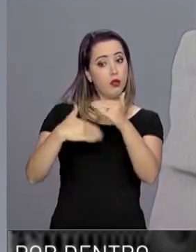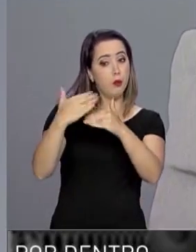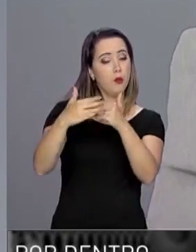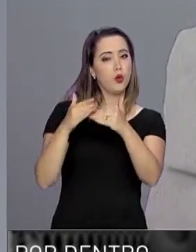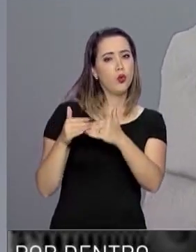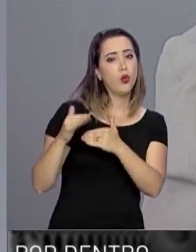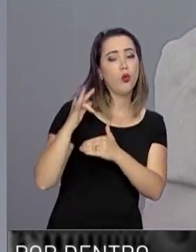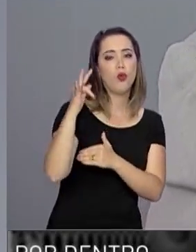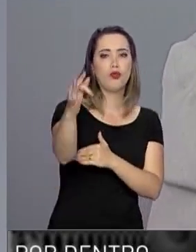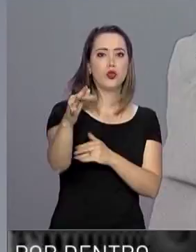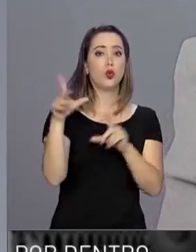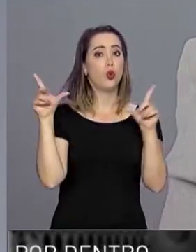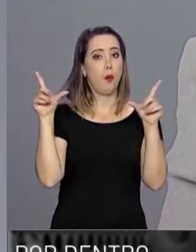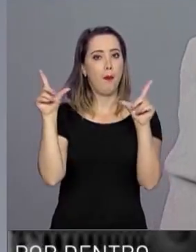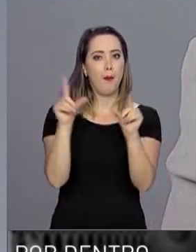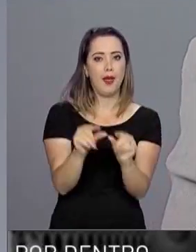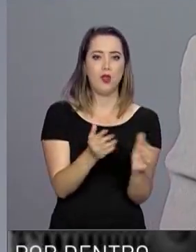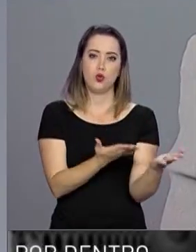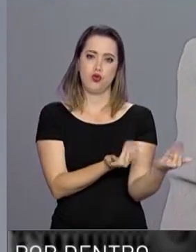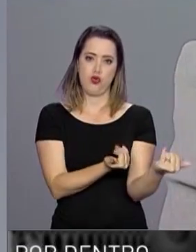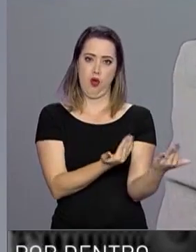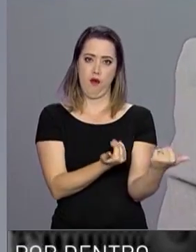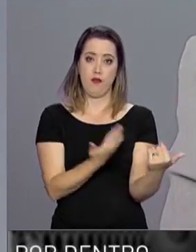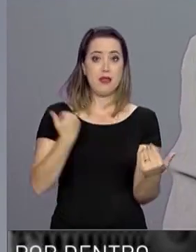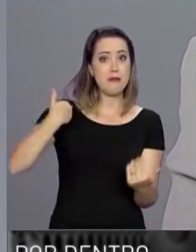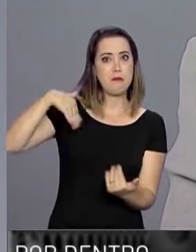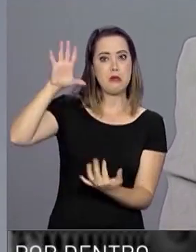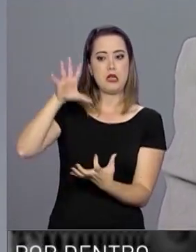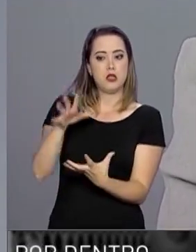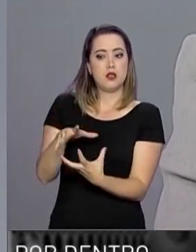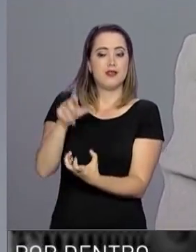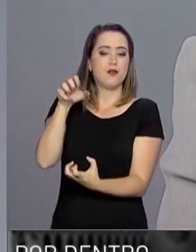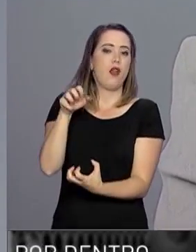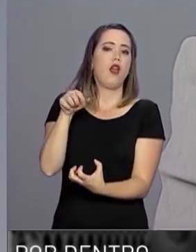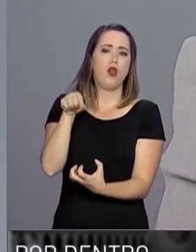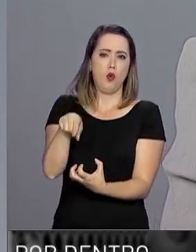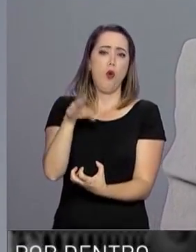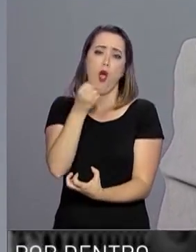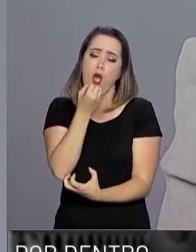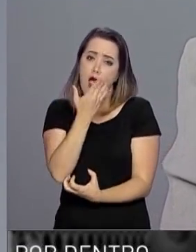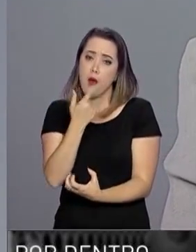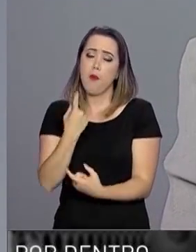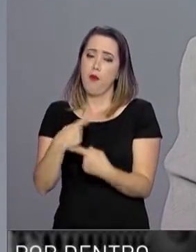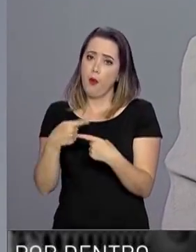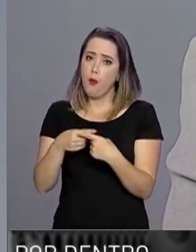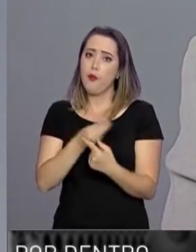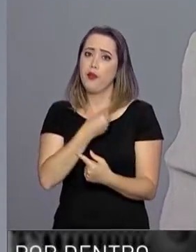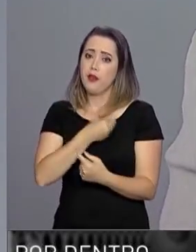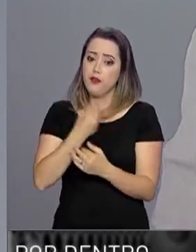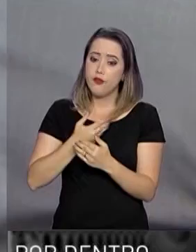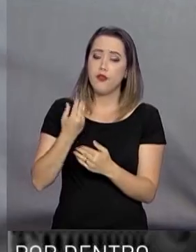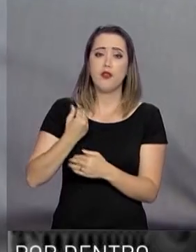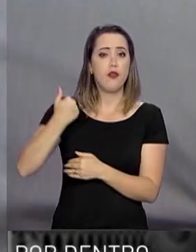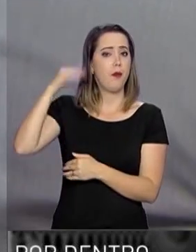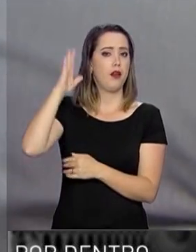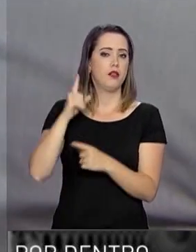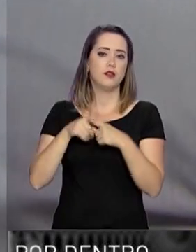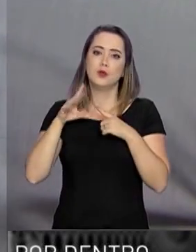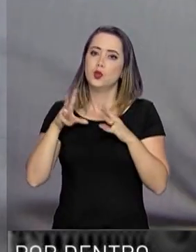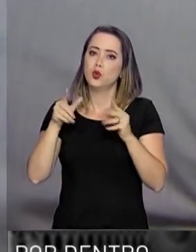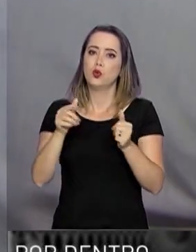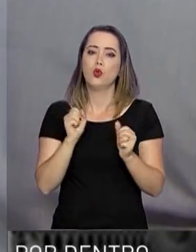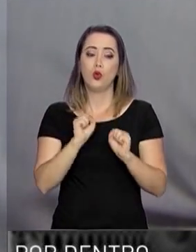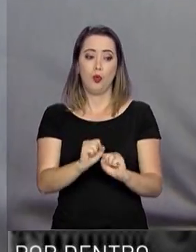uma população mais envelhecida, o que é bom sob o ponto de vista da população ser mais longeva, mas toda